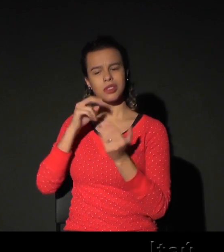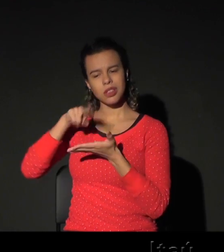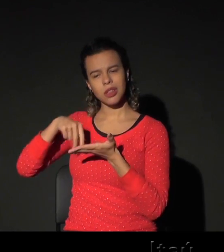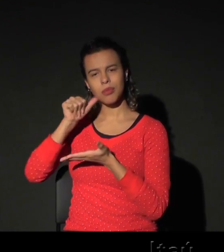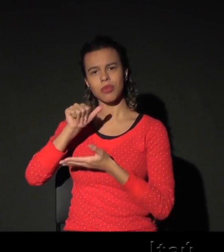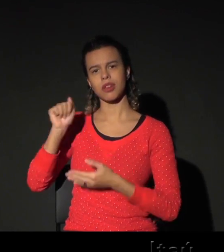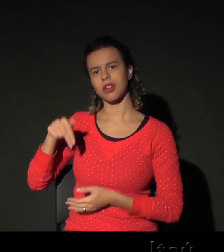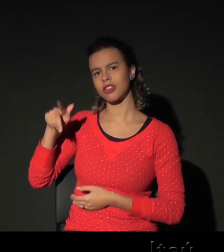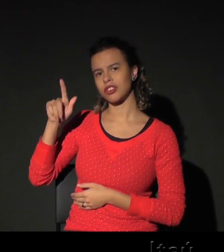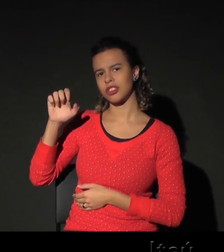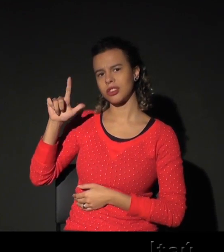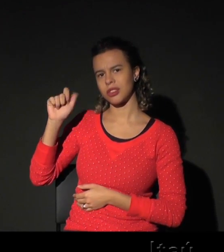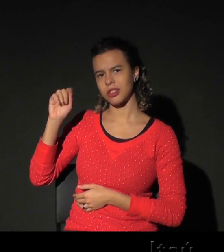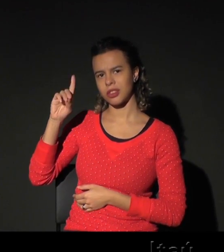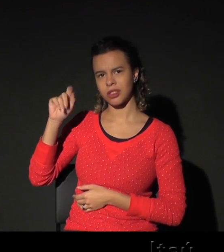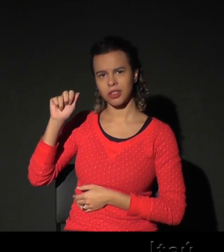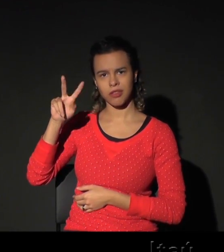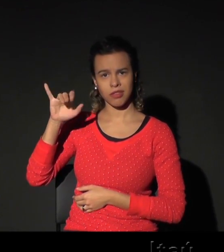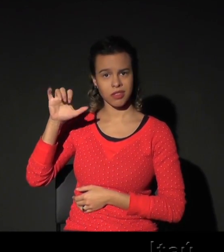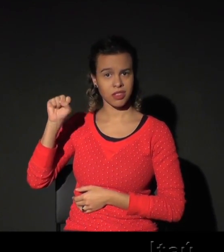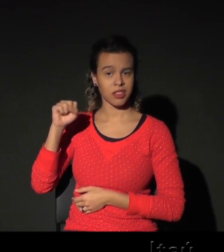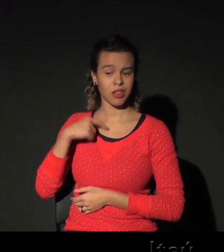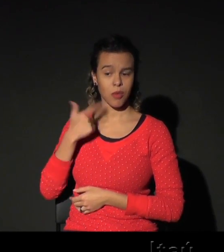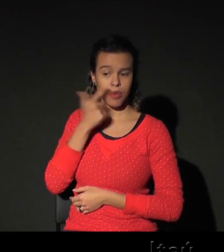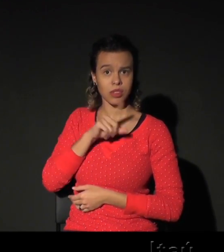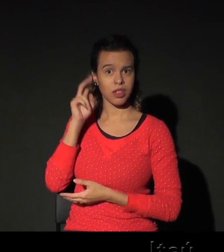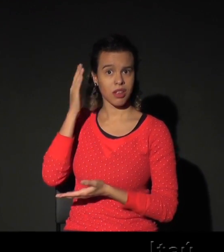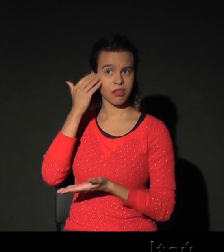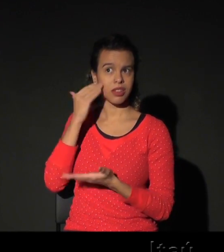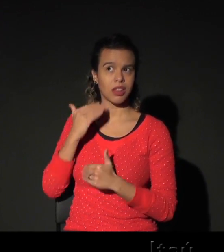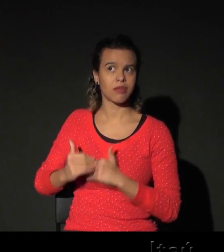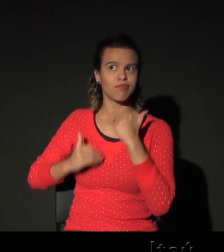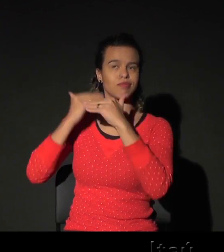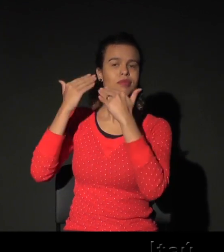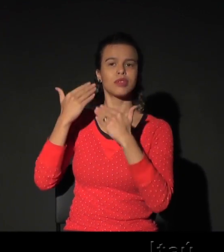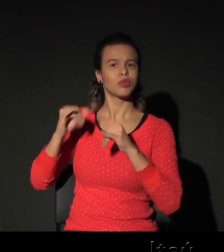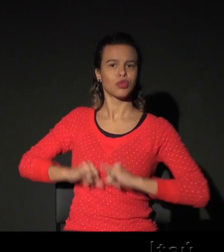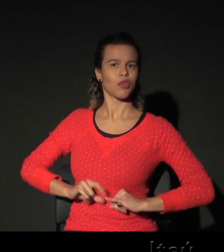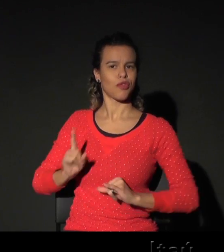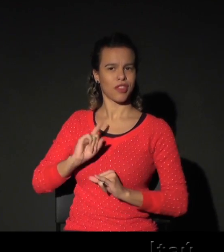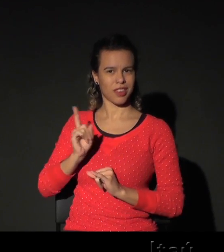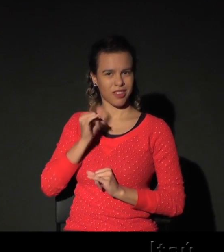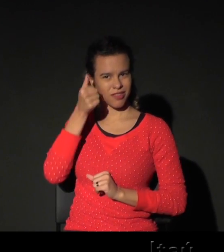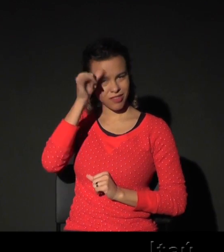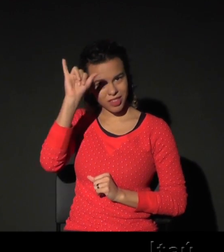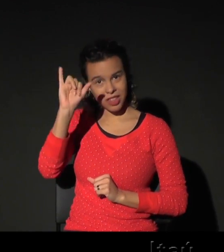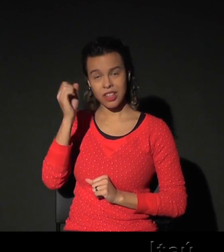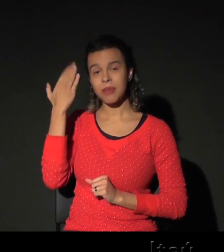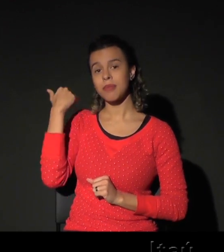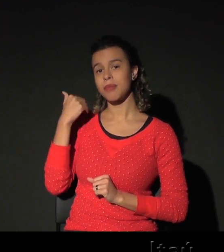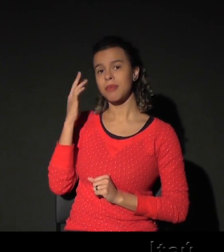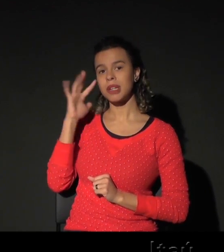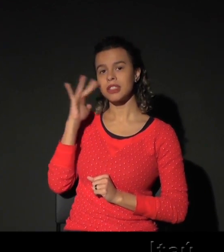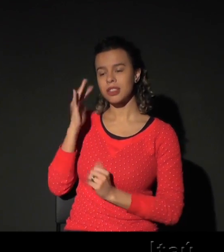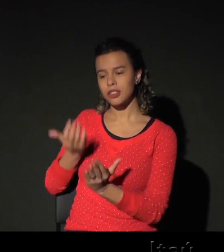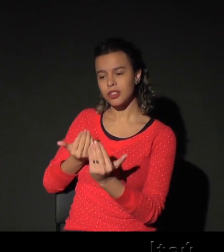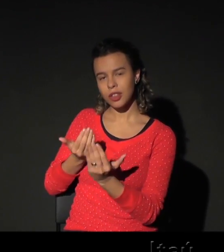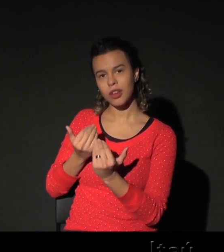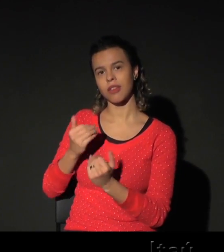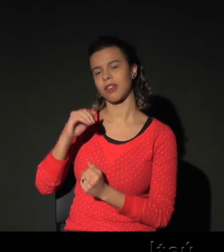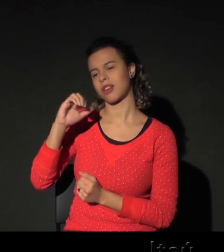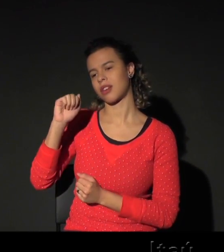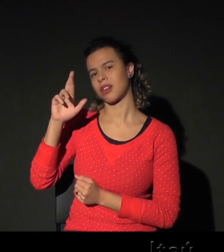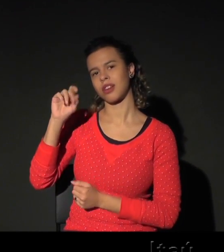não tivesse sofrido tanto na vida se eu tivesse se eu conhecesse Carolina Maria de Jesus recente talvez eu não tivesse me achado